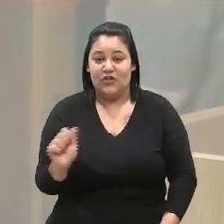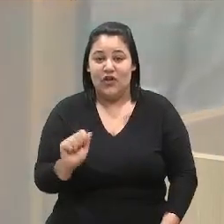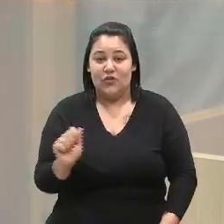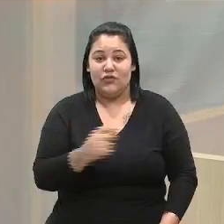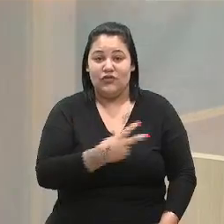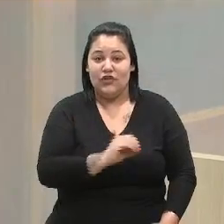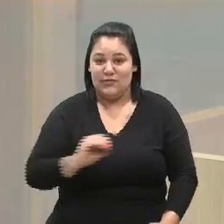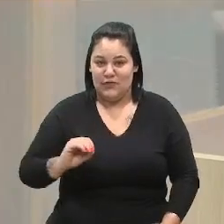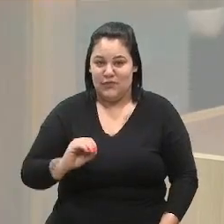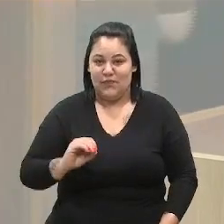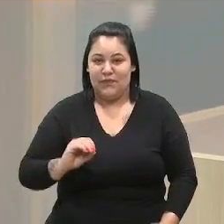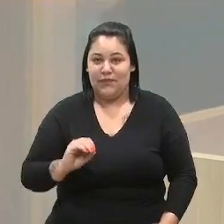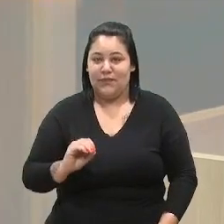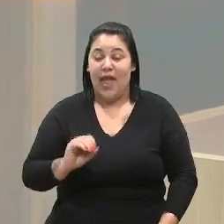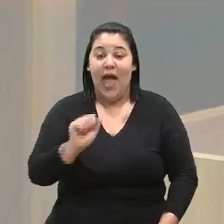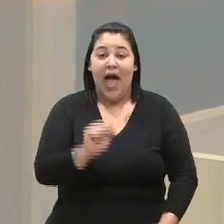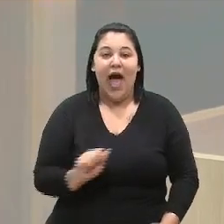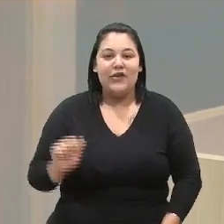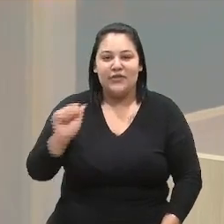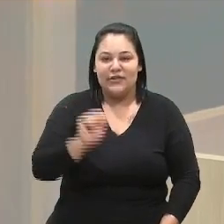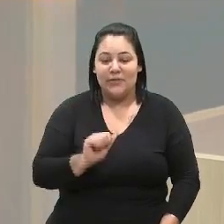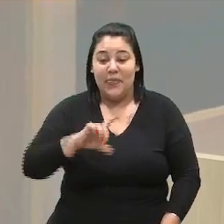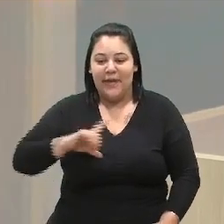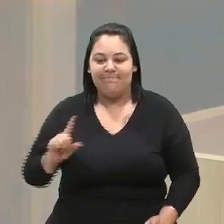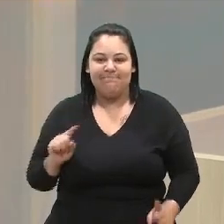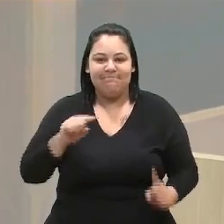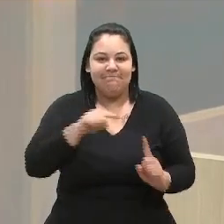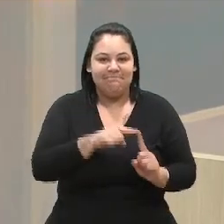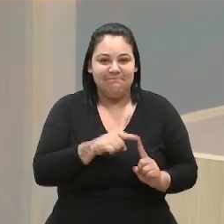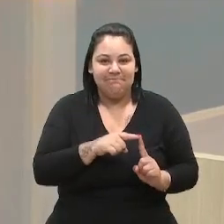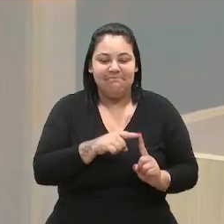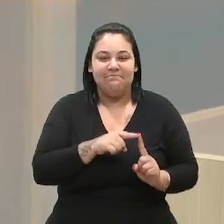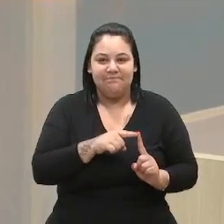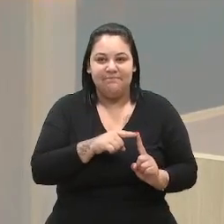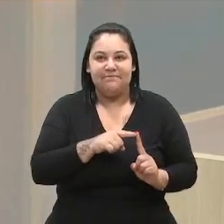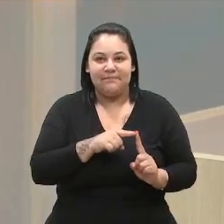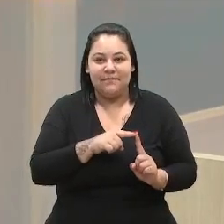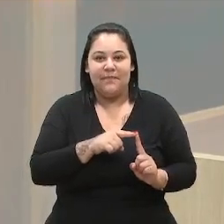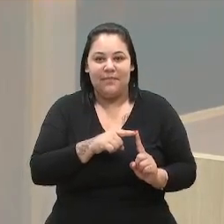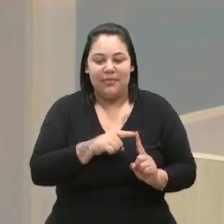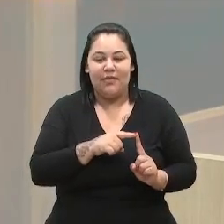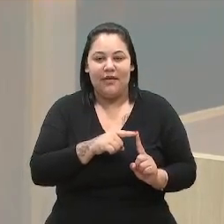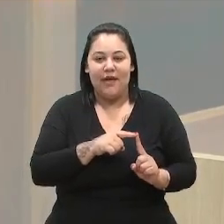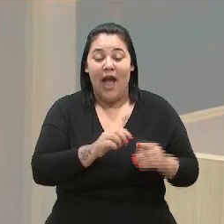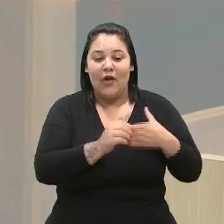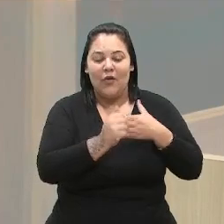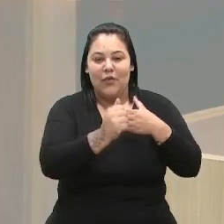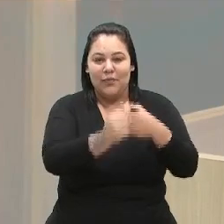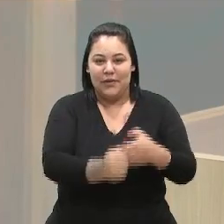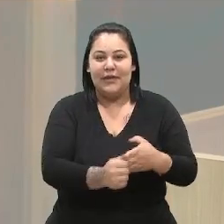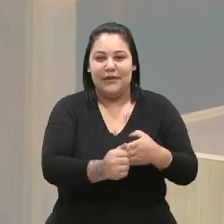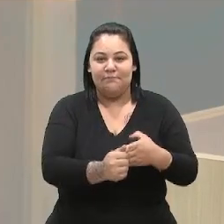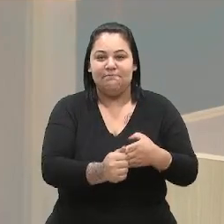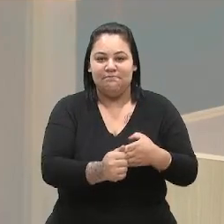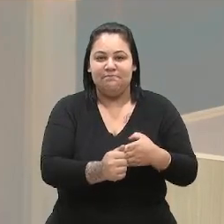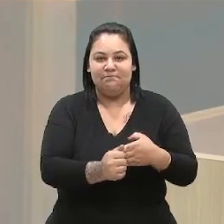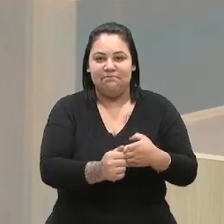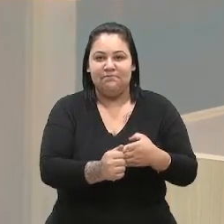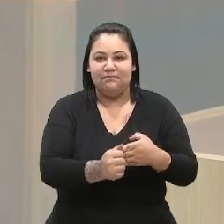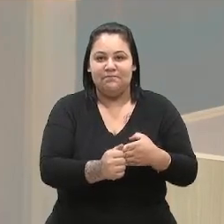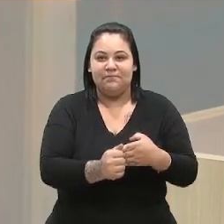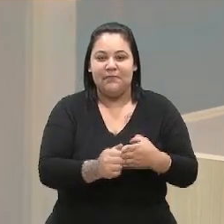2000. A associação tem como objetivo assistir os seus beneficiários através do desenvolvimento de